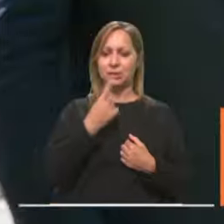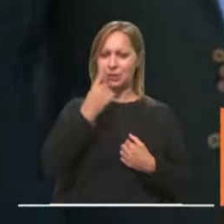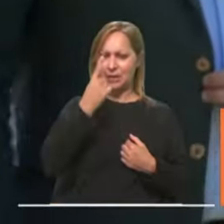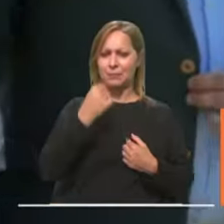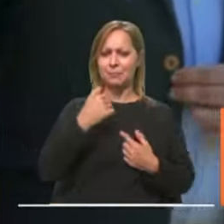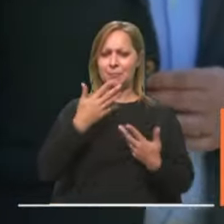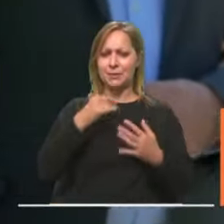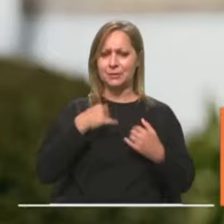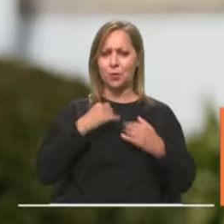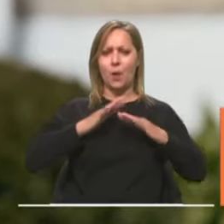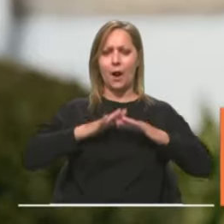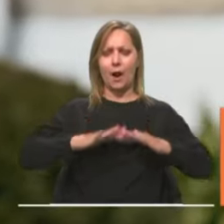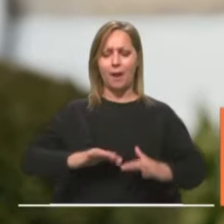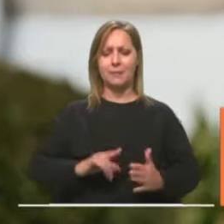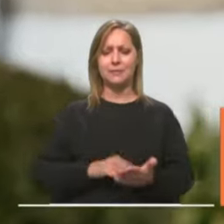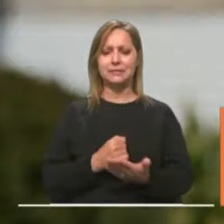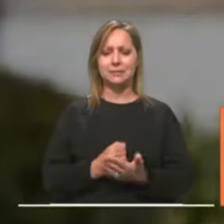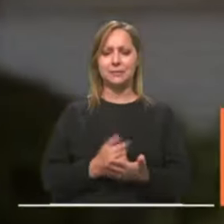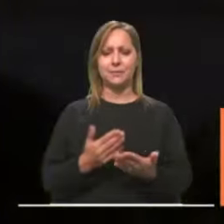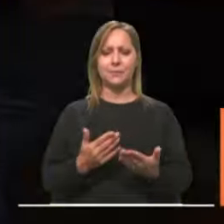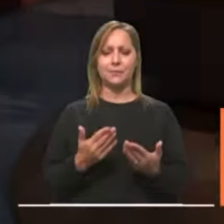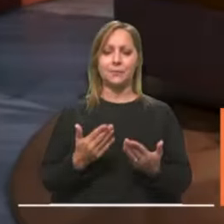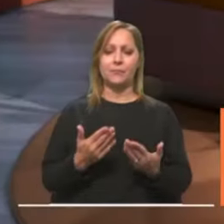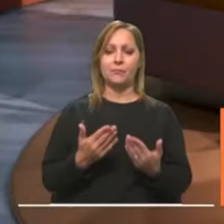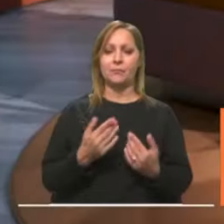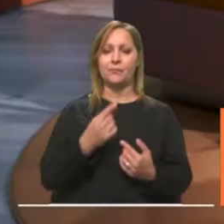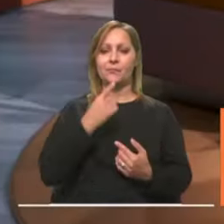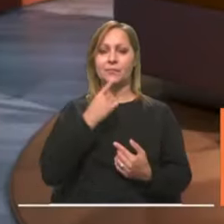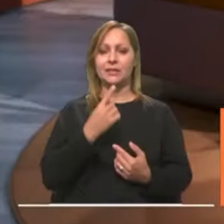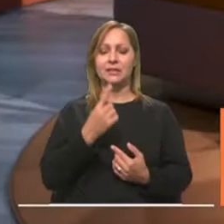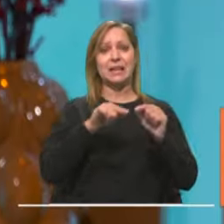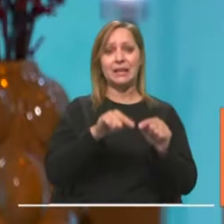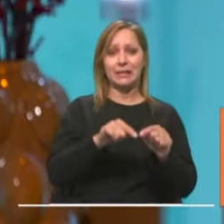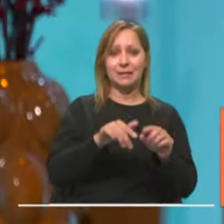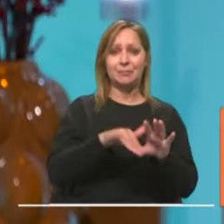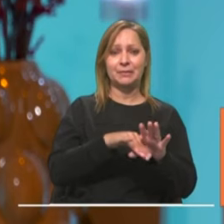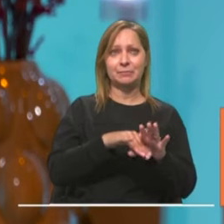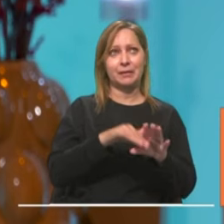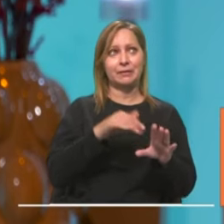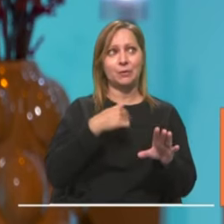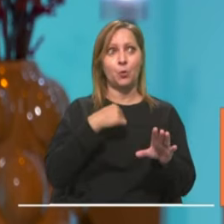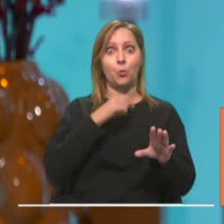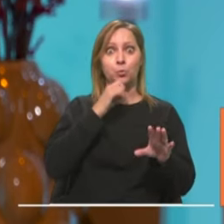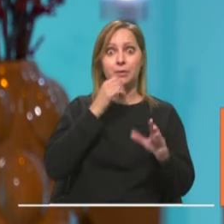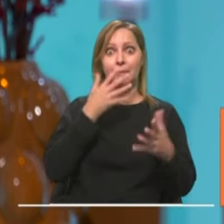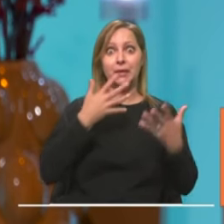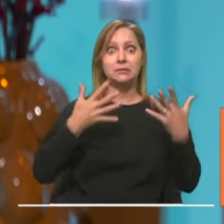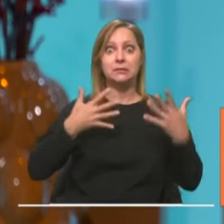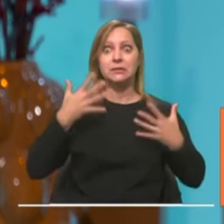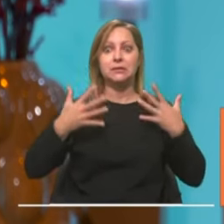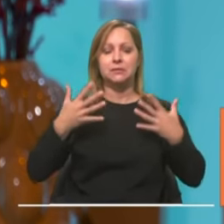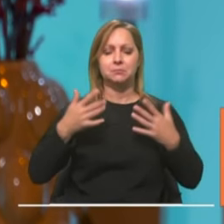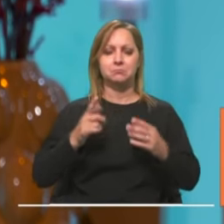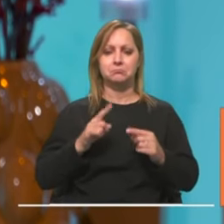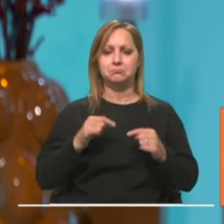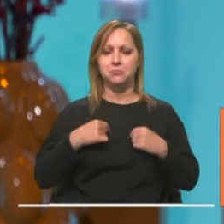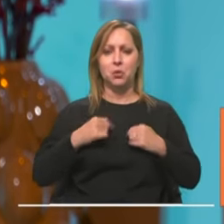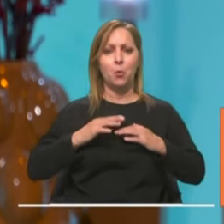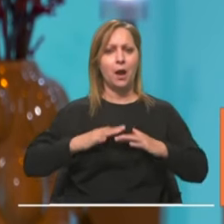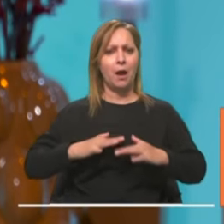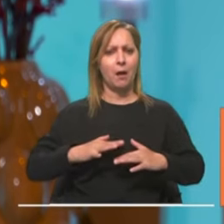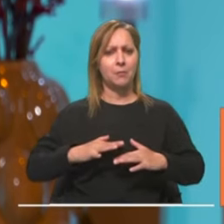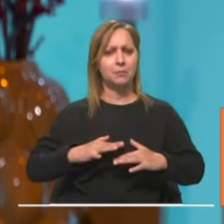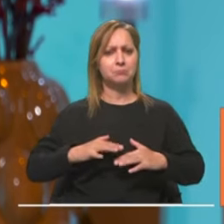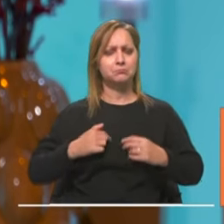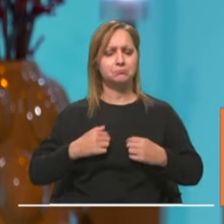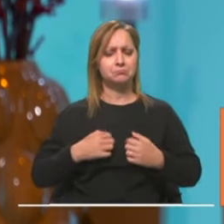serena. Estranhamente, porque costuma ficar. Não, não, estranhamente para a experiência em si. Não achei que. Não era isto que me iria tirar do